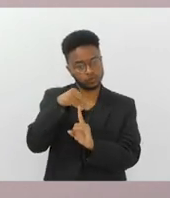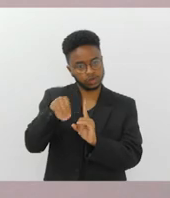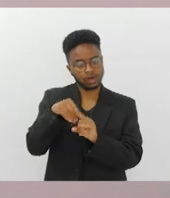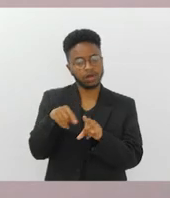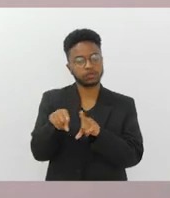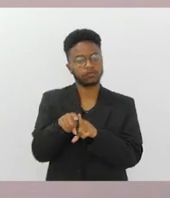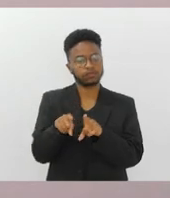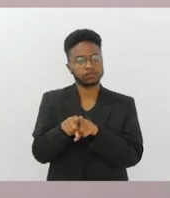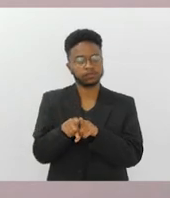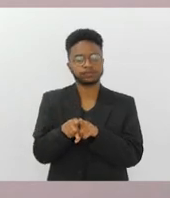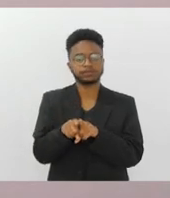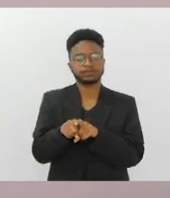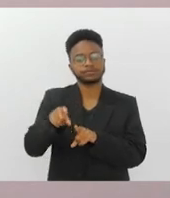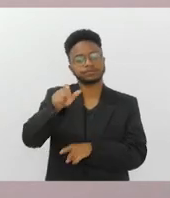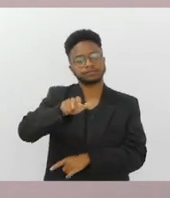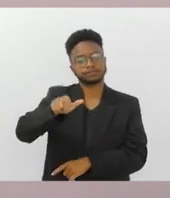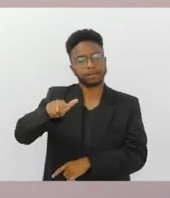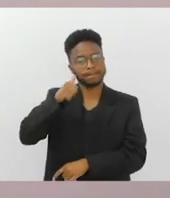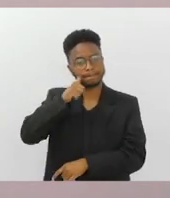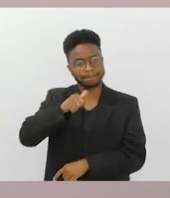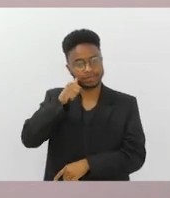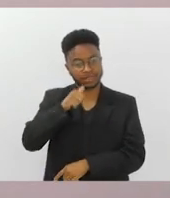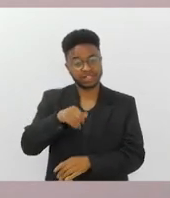que essas meninas que chegam